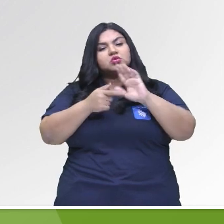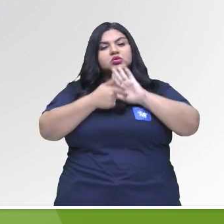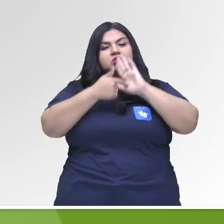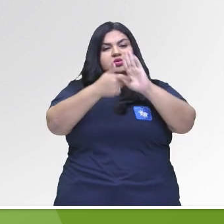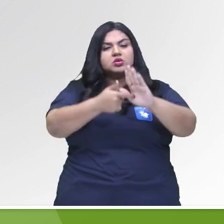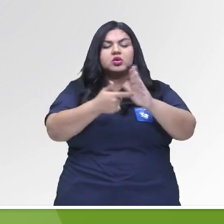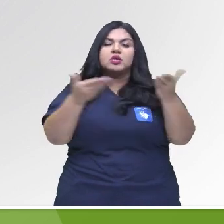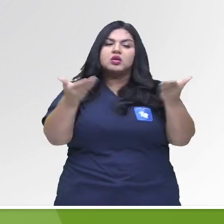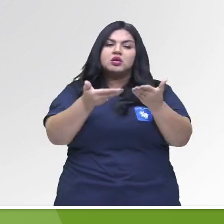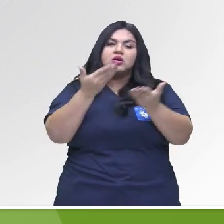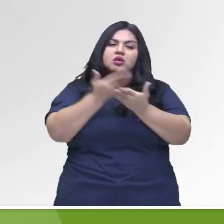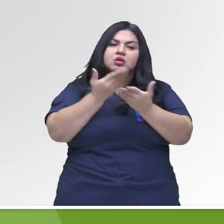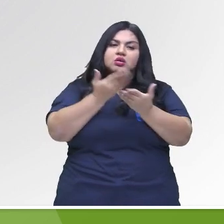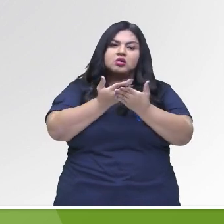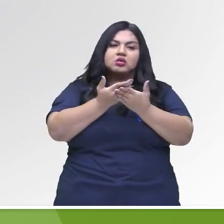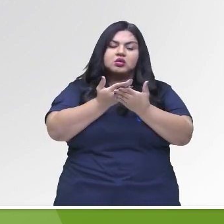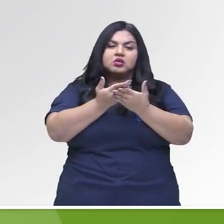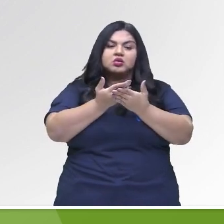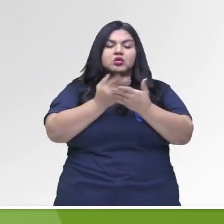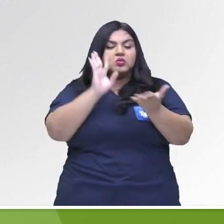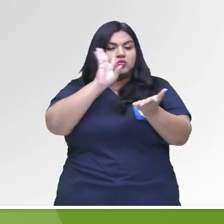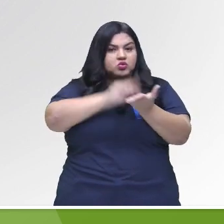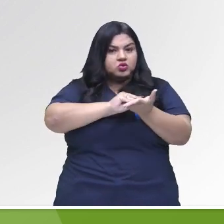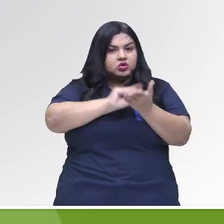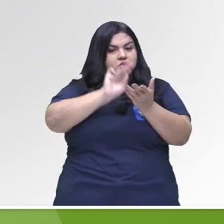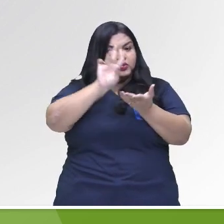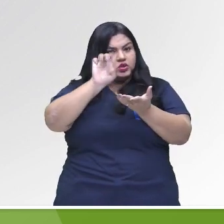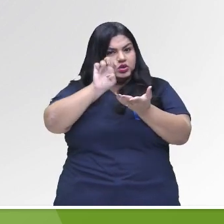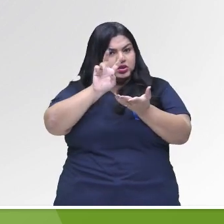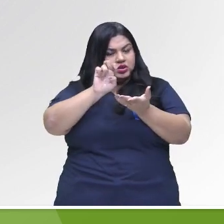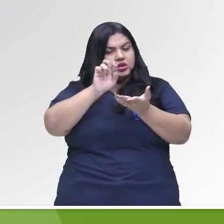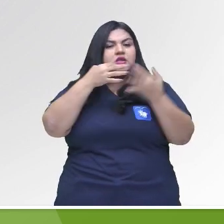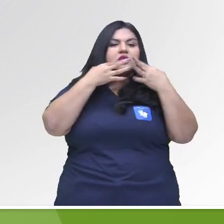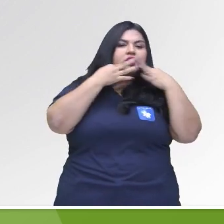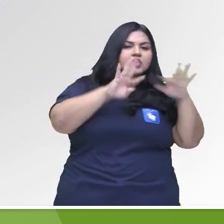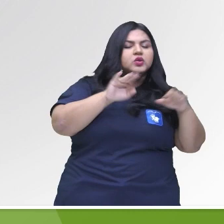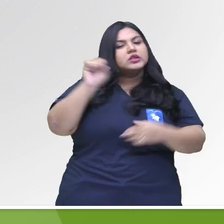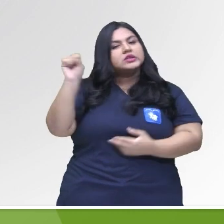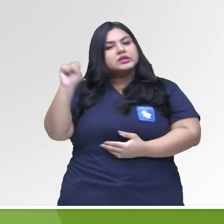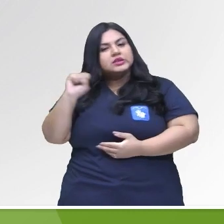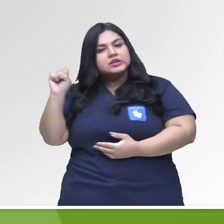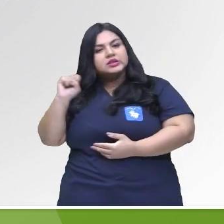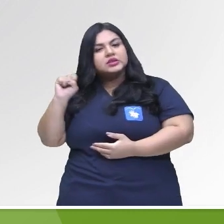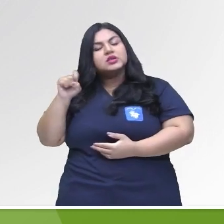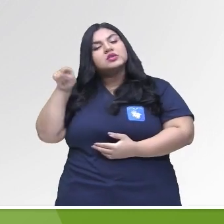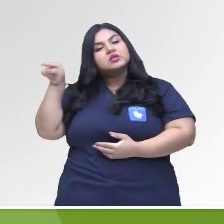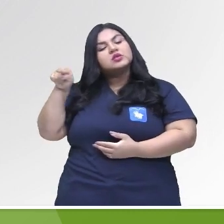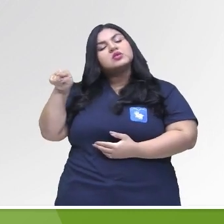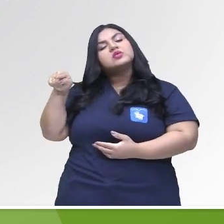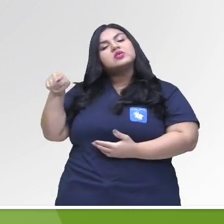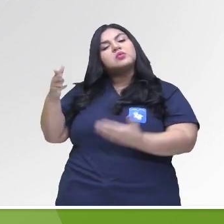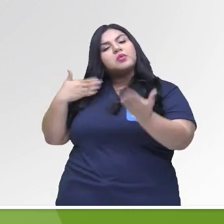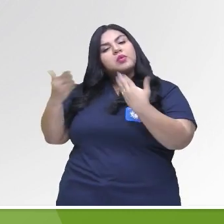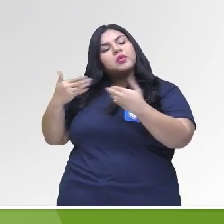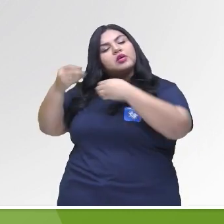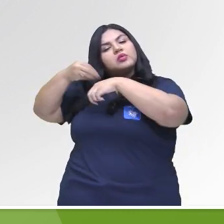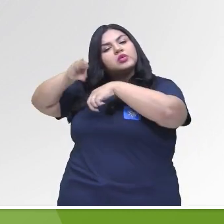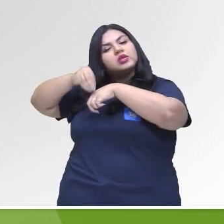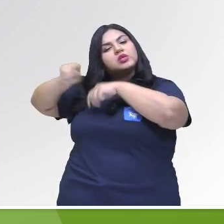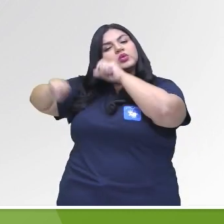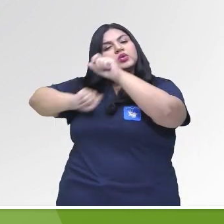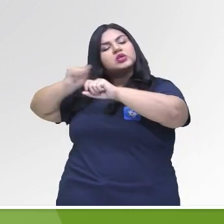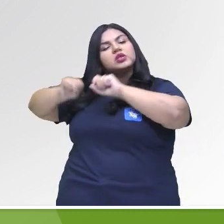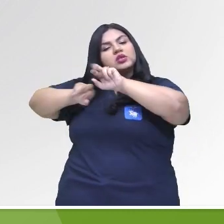aula de hoje sobre os polímeros, né? Naturais e sintéticos. E aqui eu estou conversando com vocês um pouquinho sobre